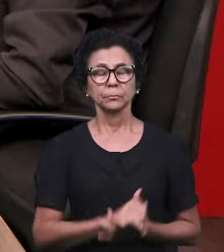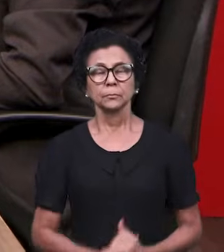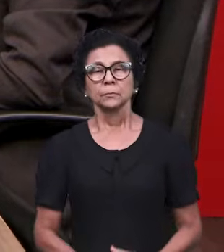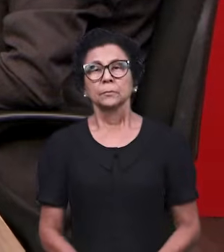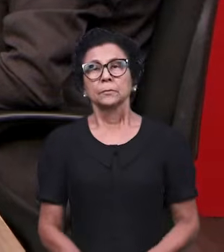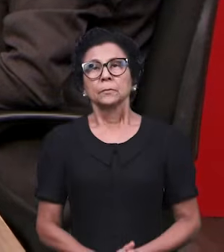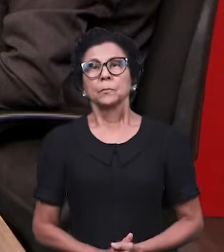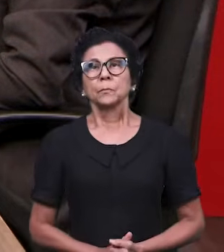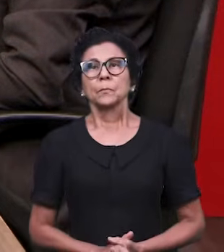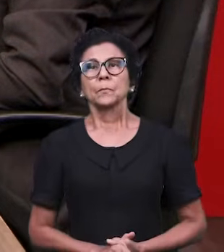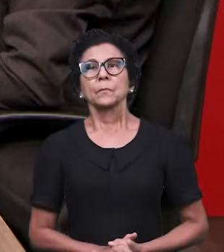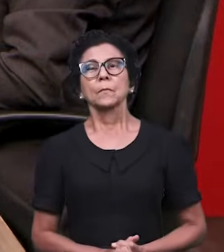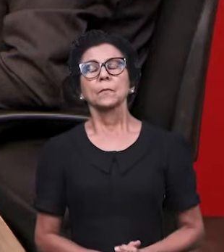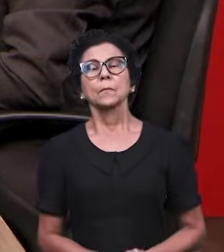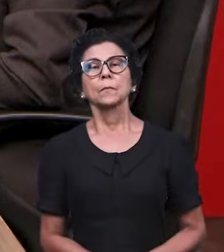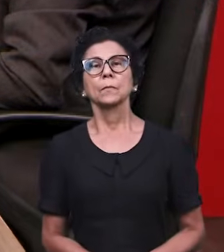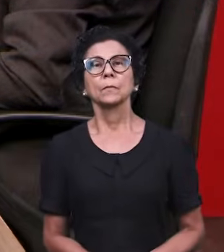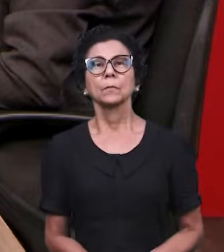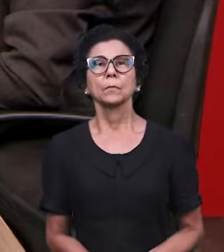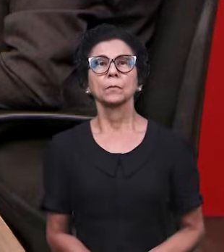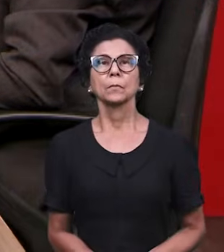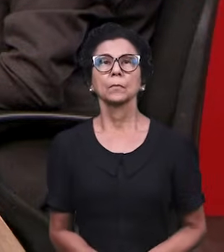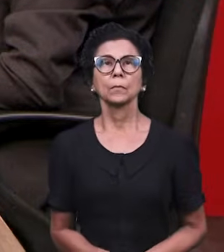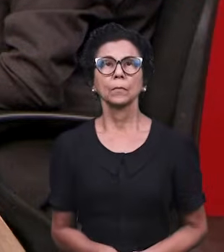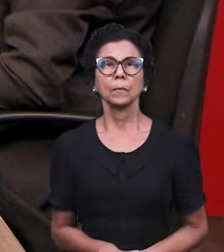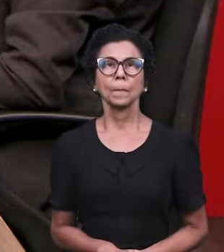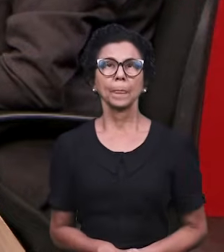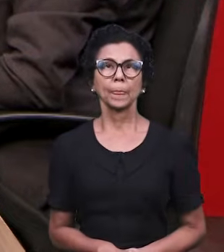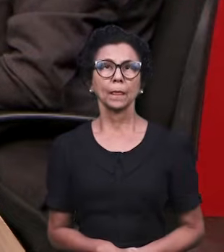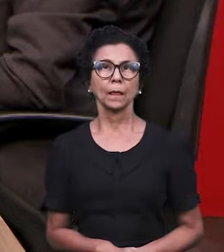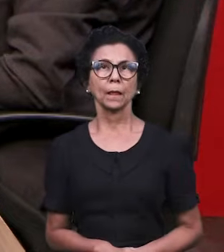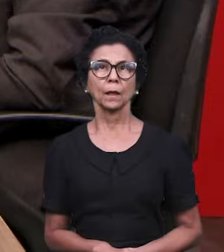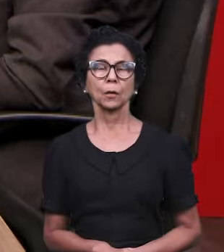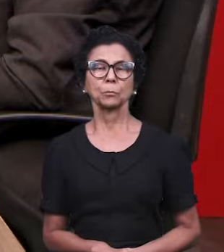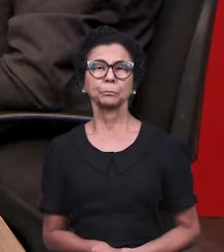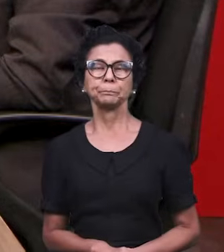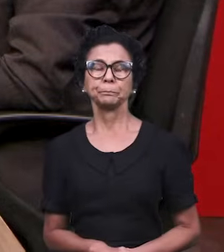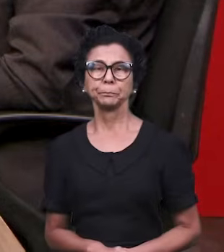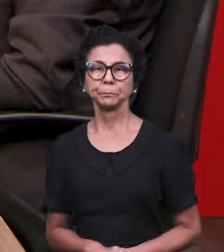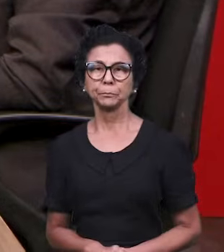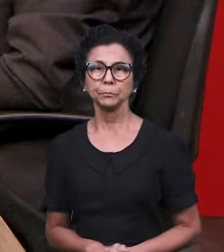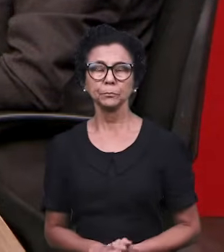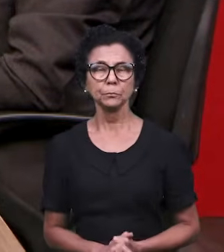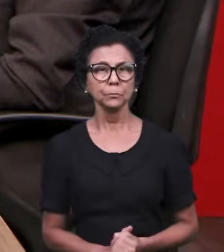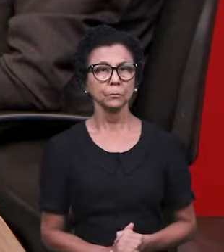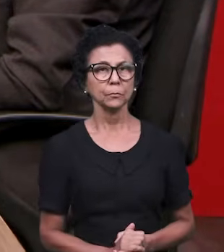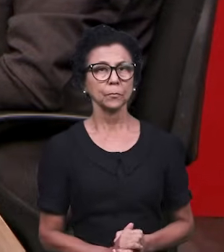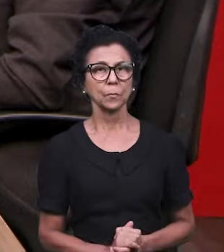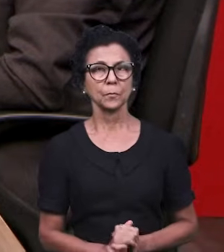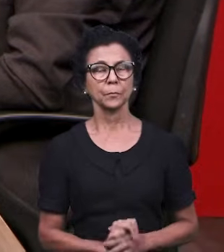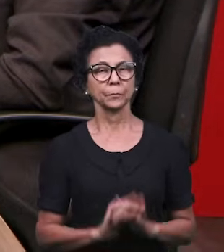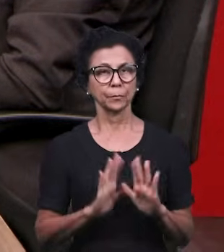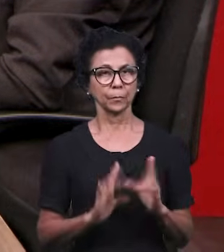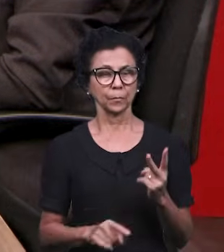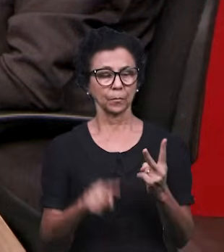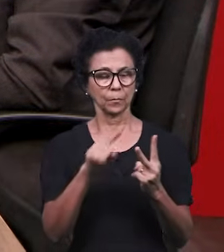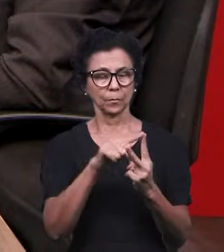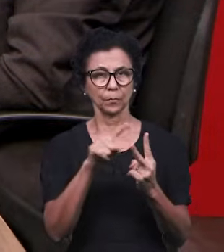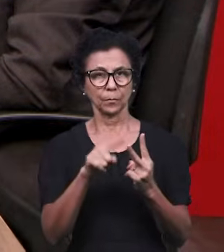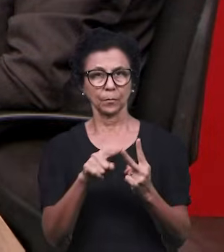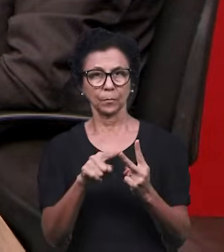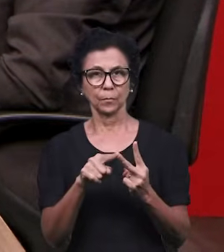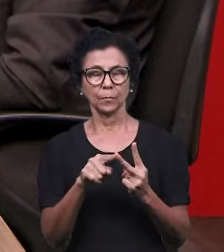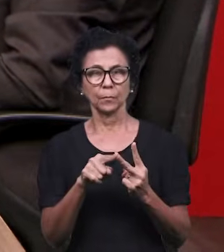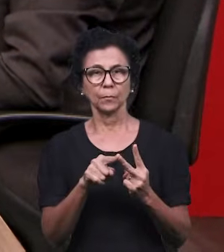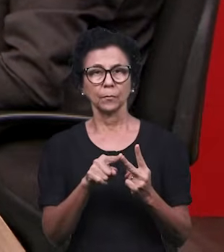questão. A pergunta na verdade a colocação é sobre a igreja fiel e a igreja infiel. O que